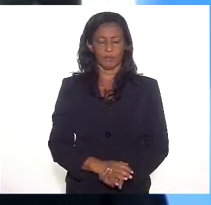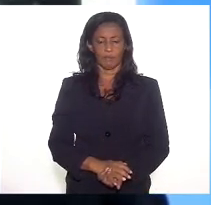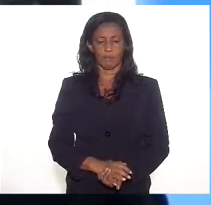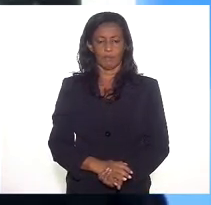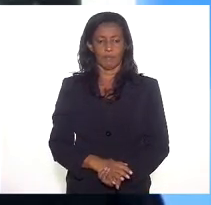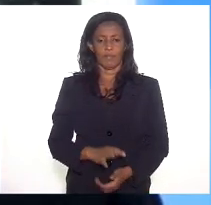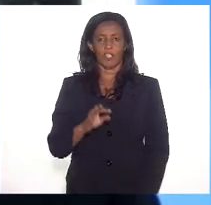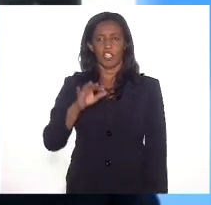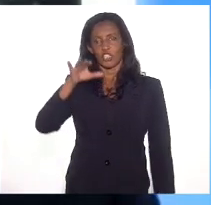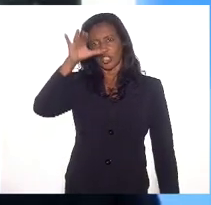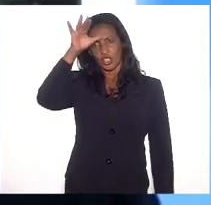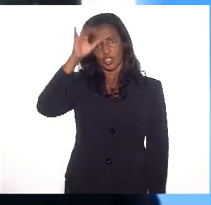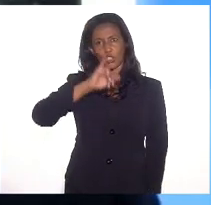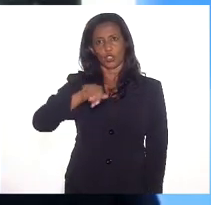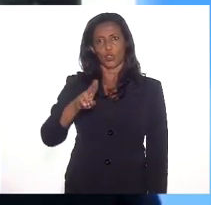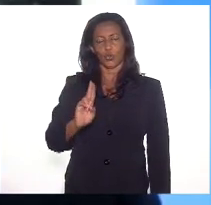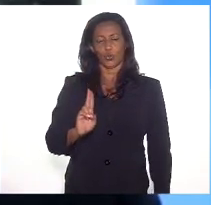Deputada Tia Ju.